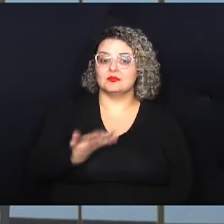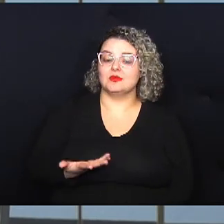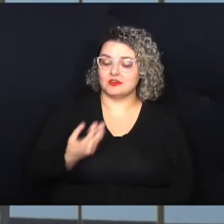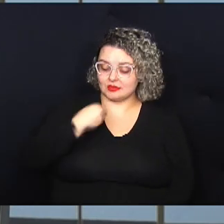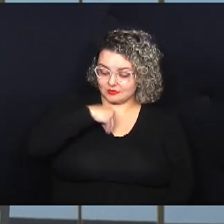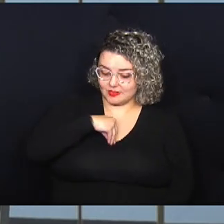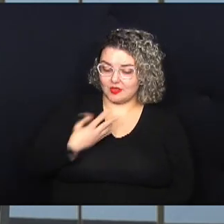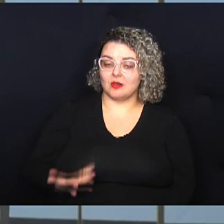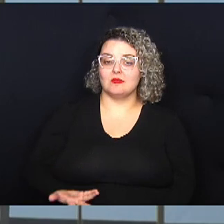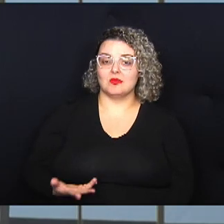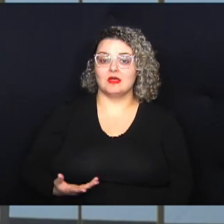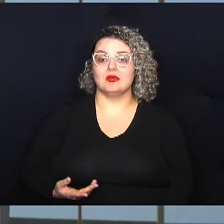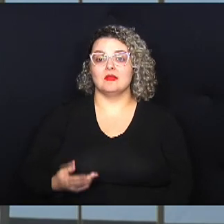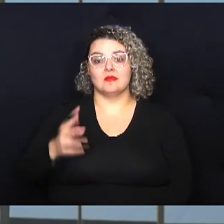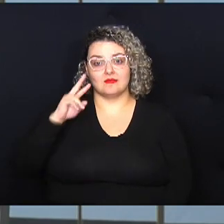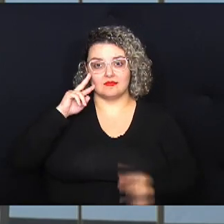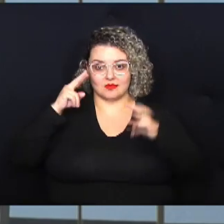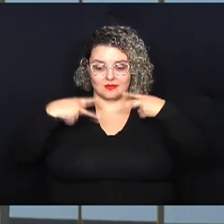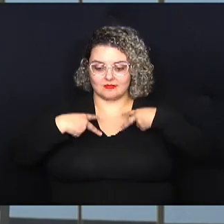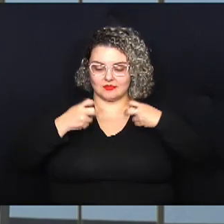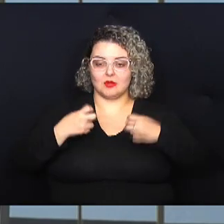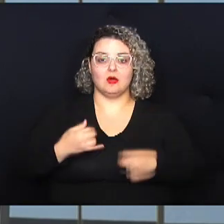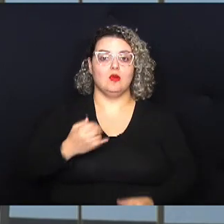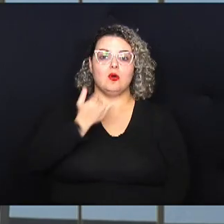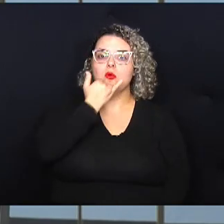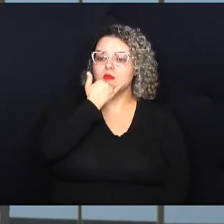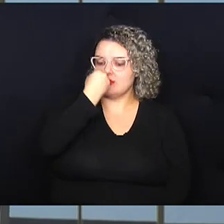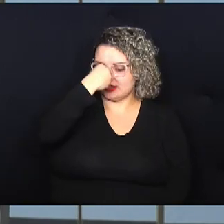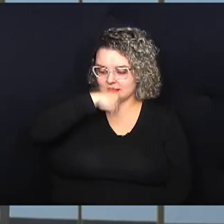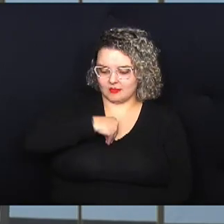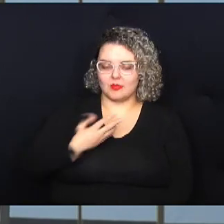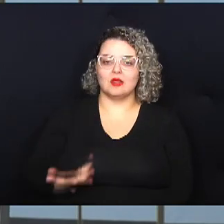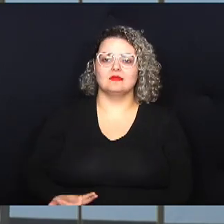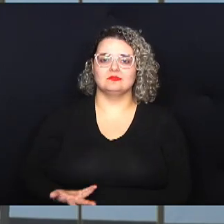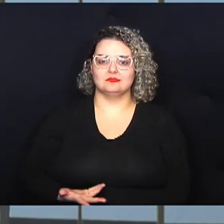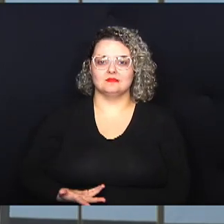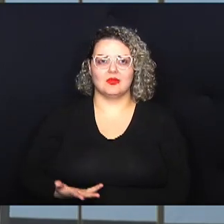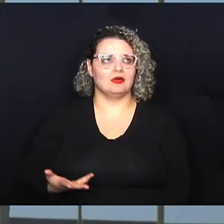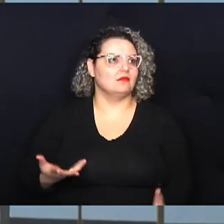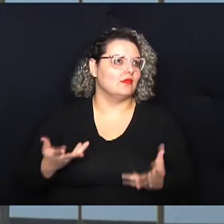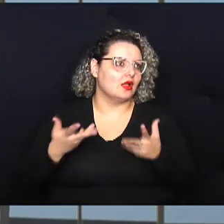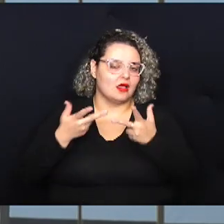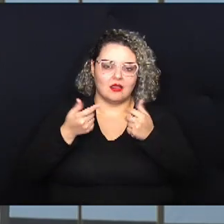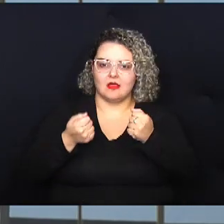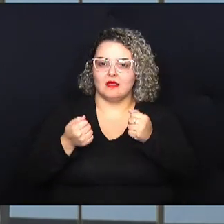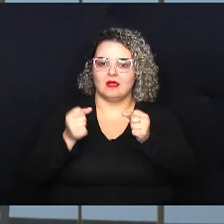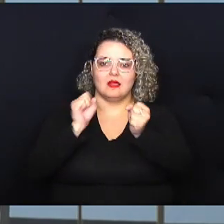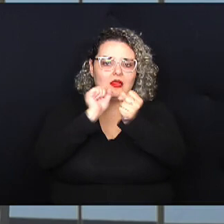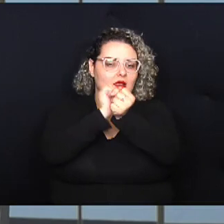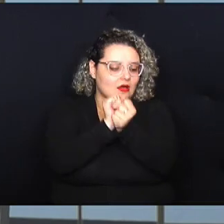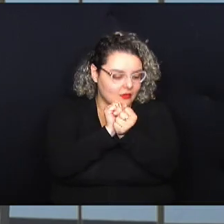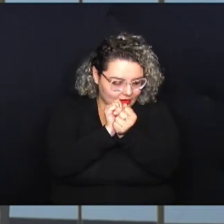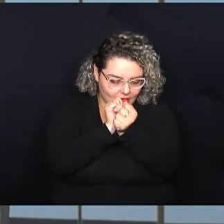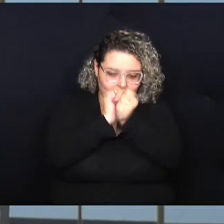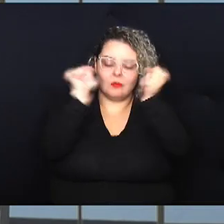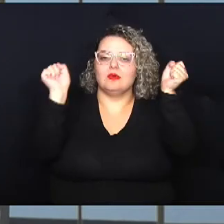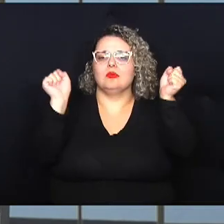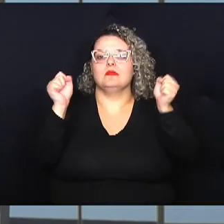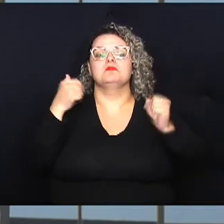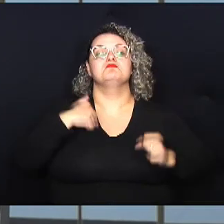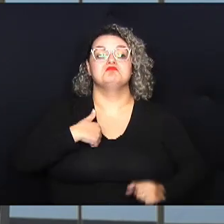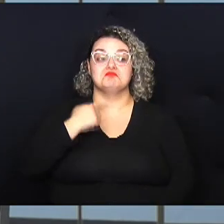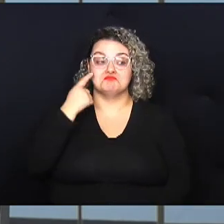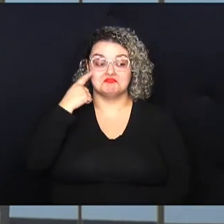autoconhecimento, né? E tem o auto-perdão. O auto-perdão, ele é incrível. Ele é libertador. Eu imagino. Tá?